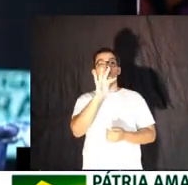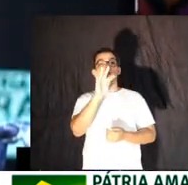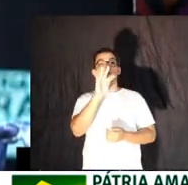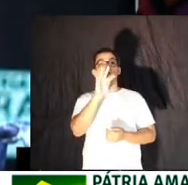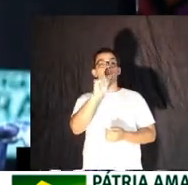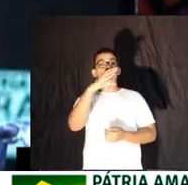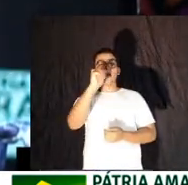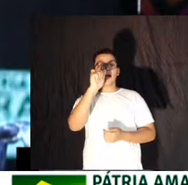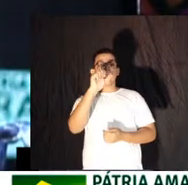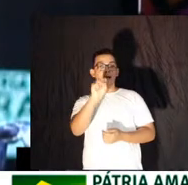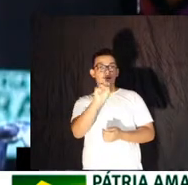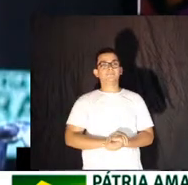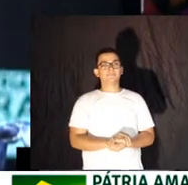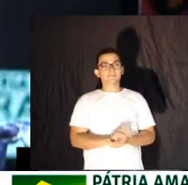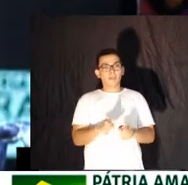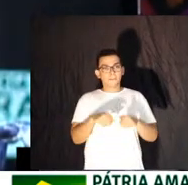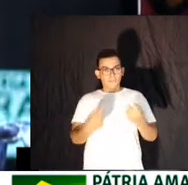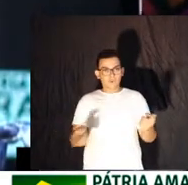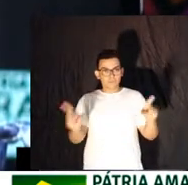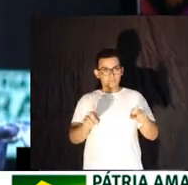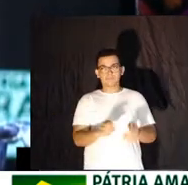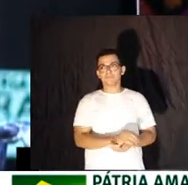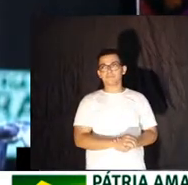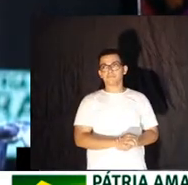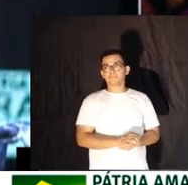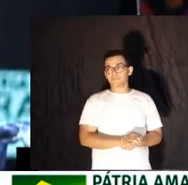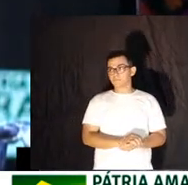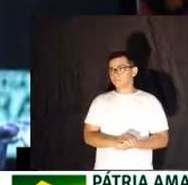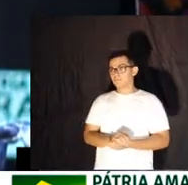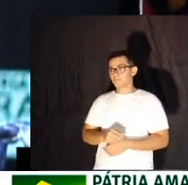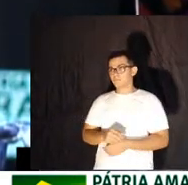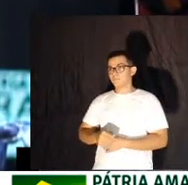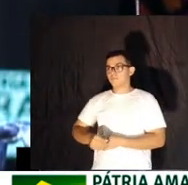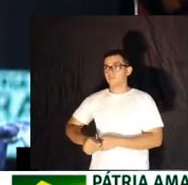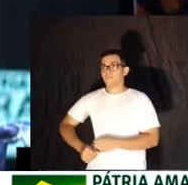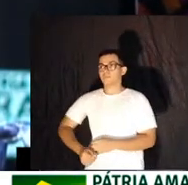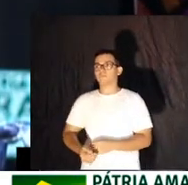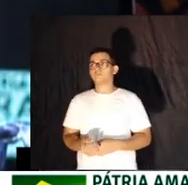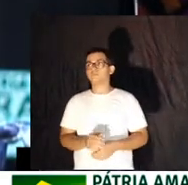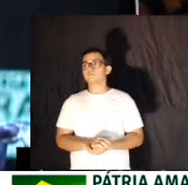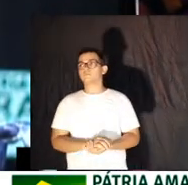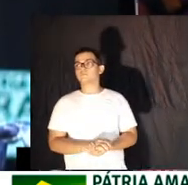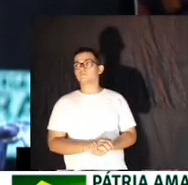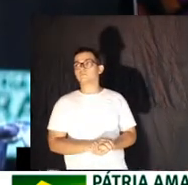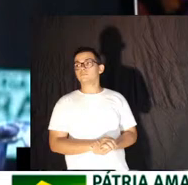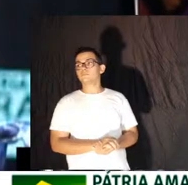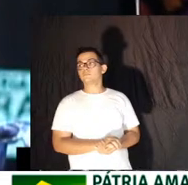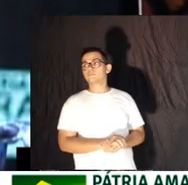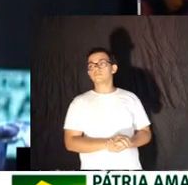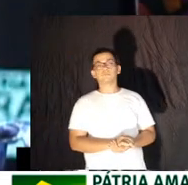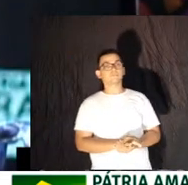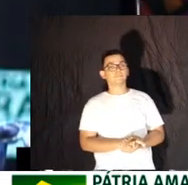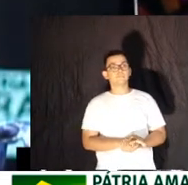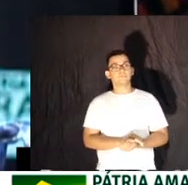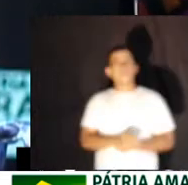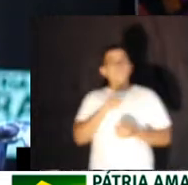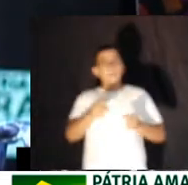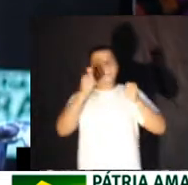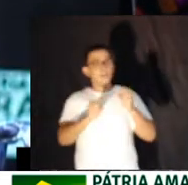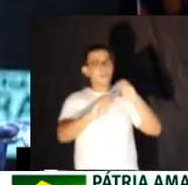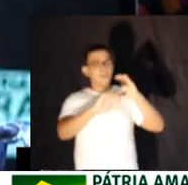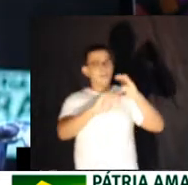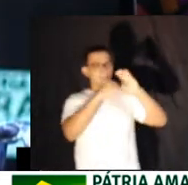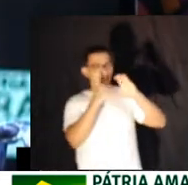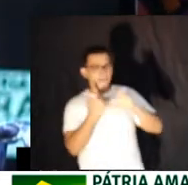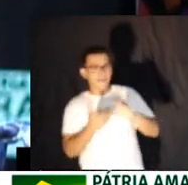Ótima tarde a todos vocês. Sejam muito bem-vindos à nossa live. Fiquem à vontade. Pode interagir, tá?